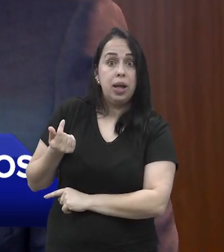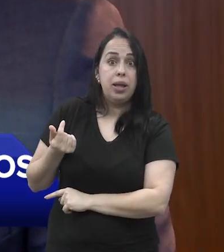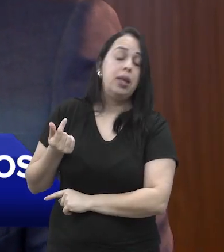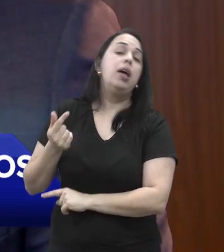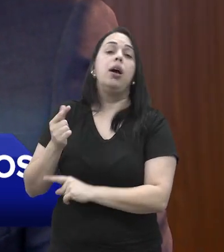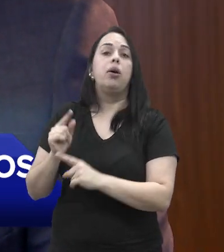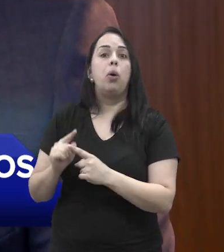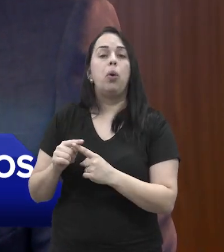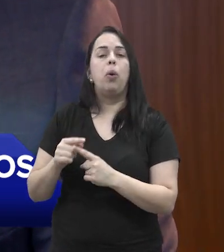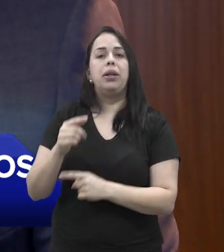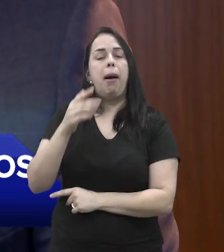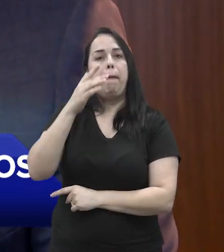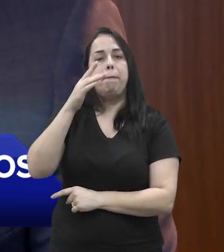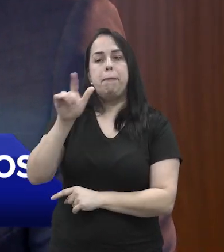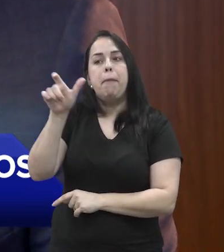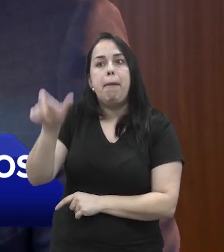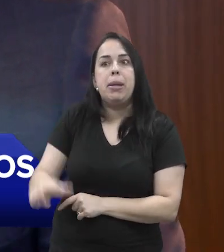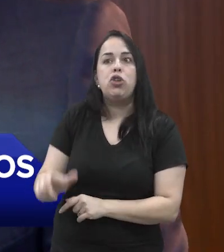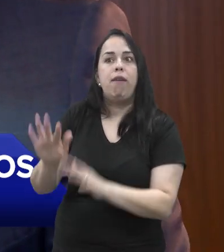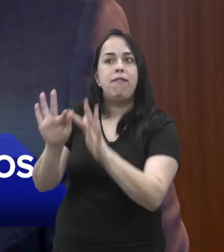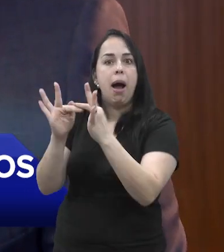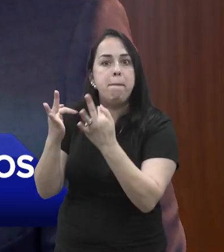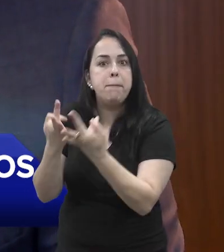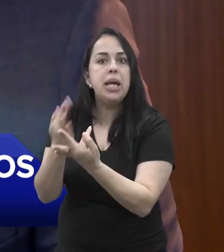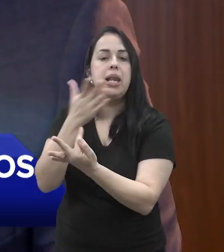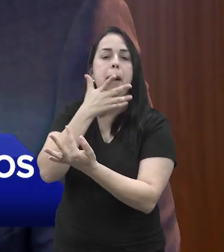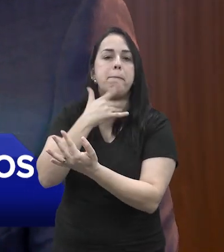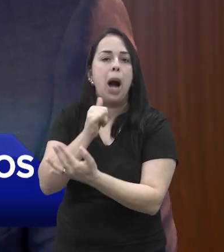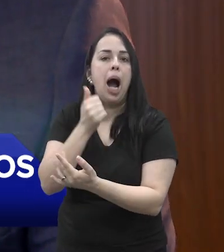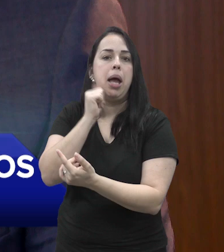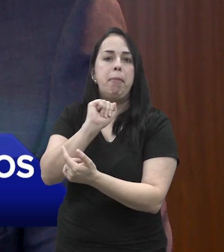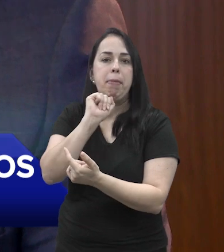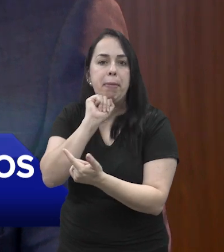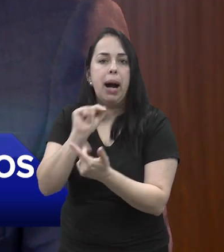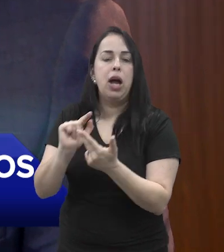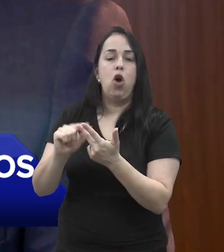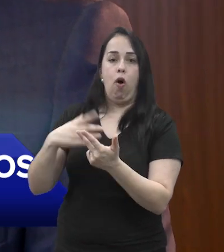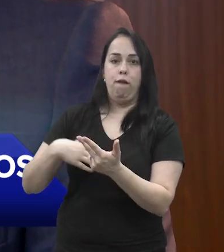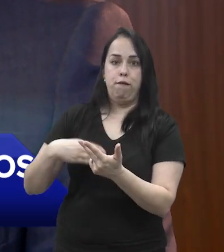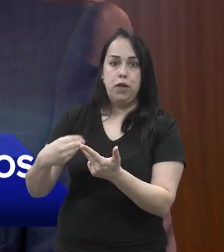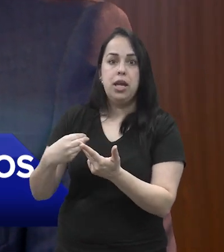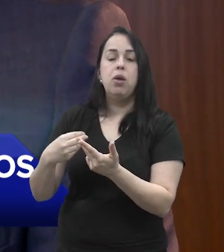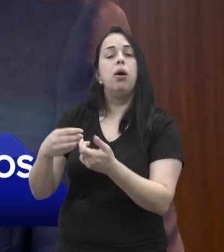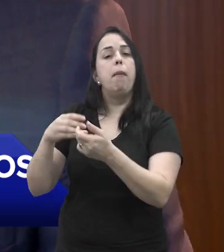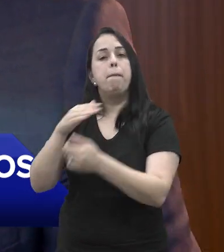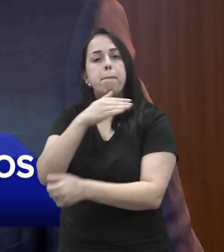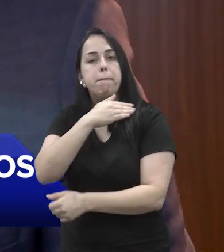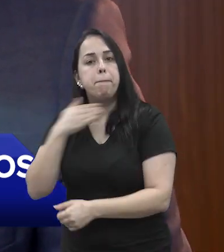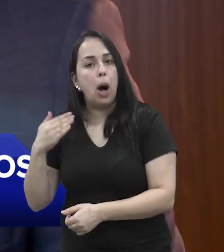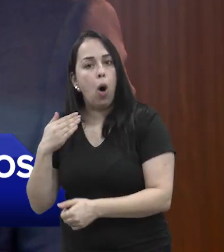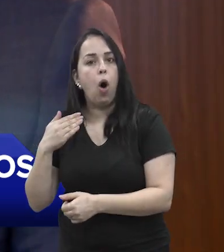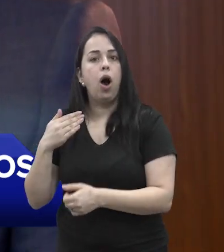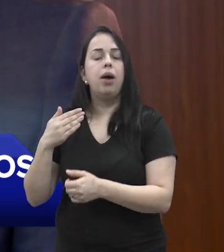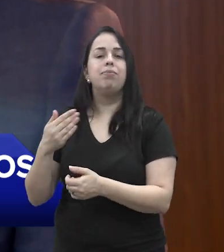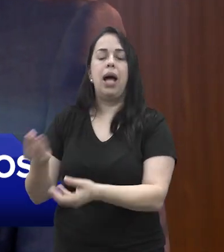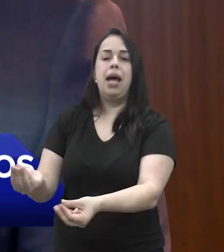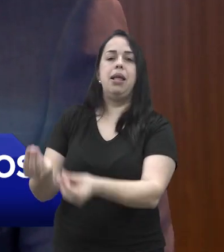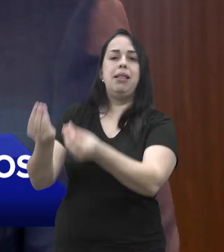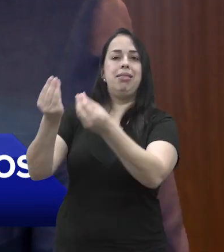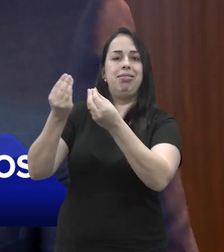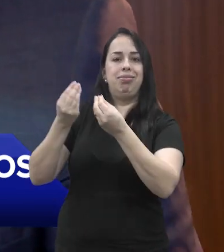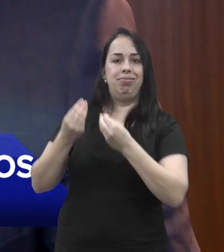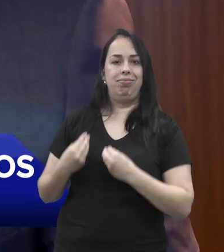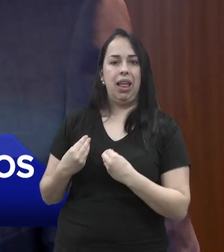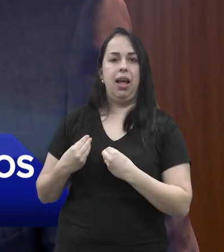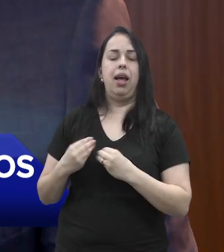um outro instituto que é o que você recebe quando você é um ente querido, um pai ou alguém, até mesmo um filho, se for de forma ascendente,